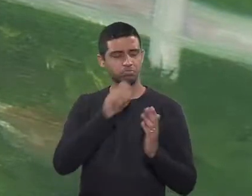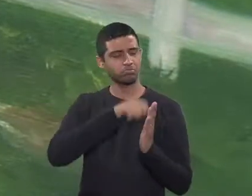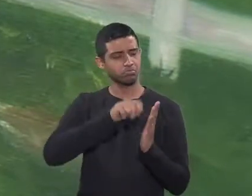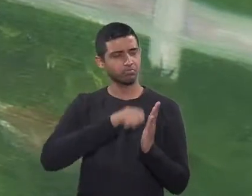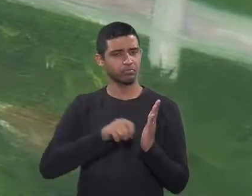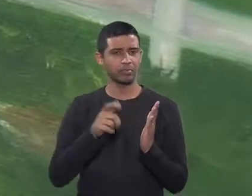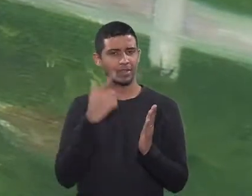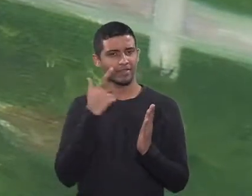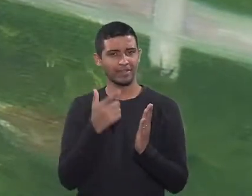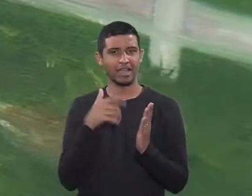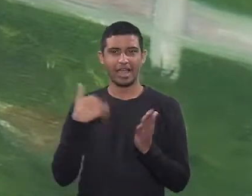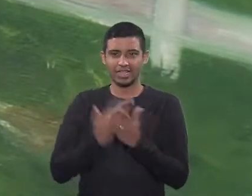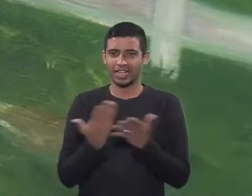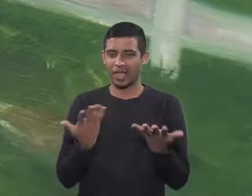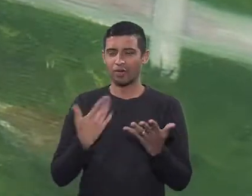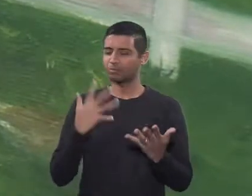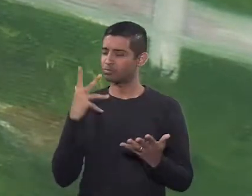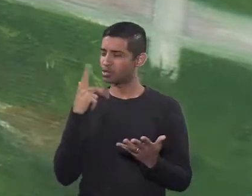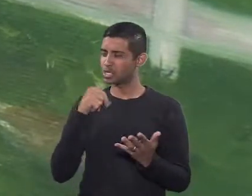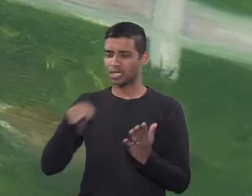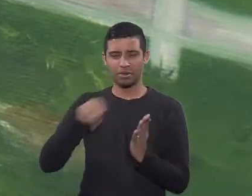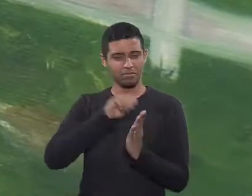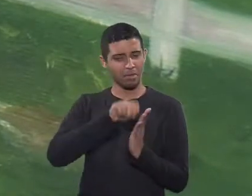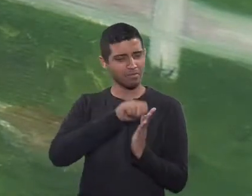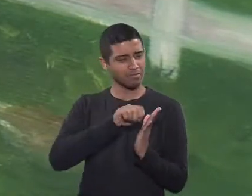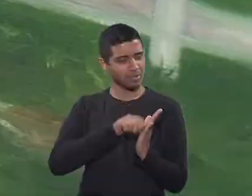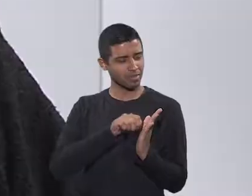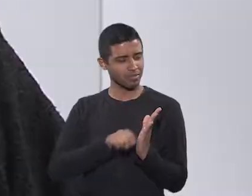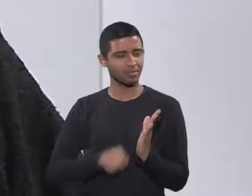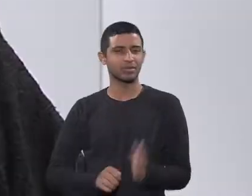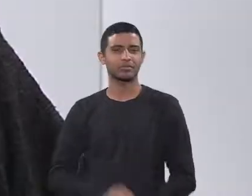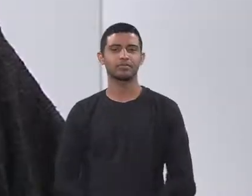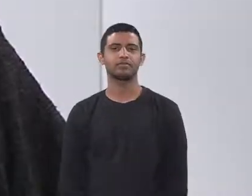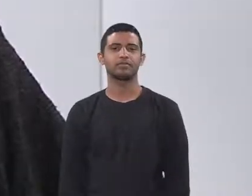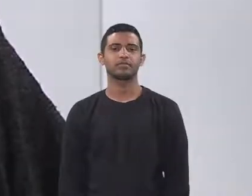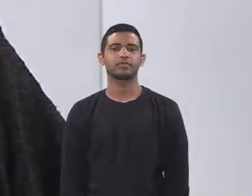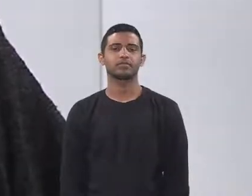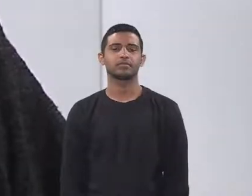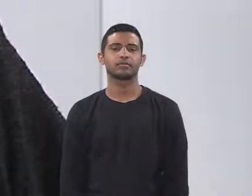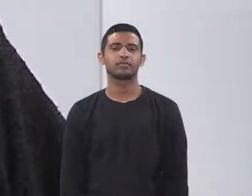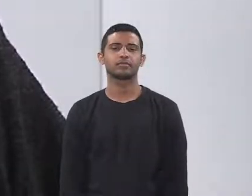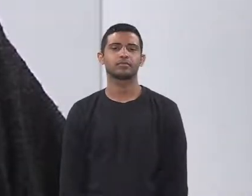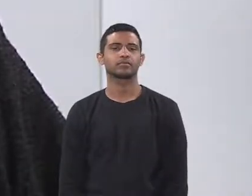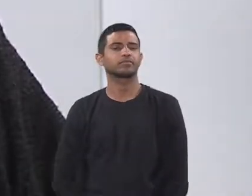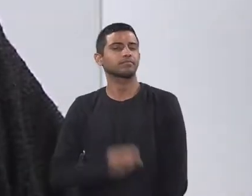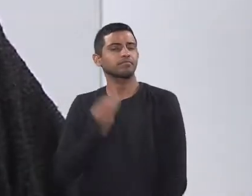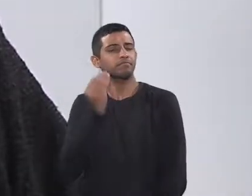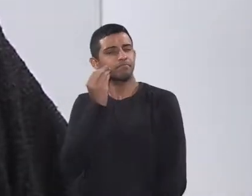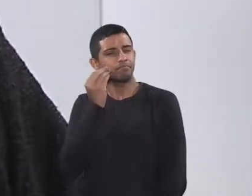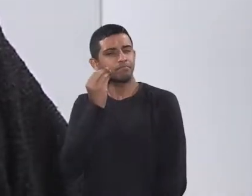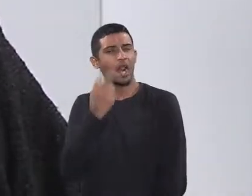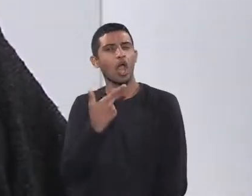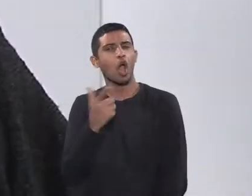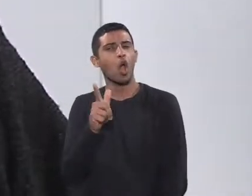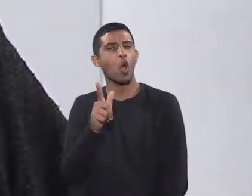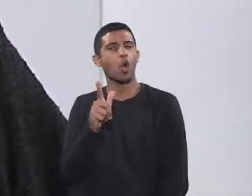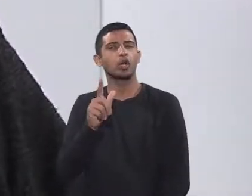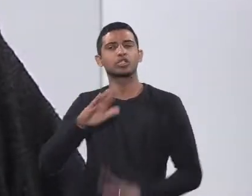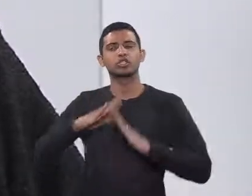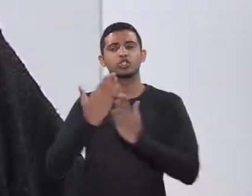com uma letrinha que até hoje é muito bonita, tudo mais, e tentei colocá-lo em outras